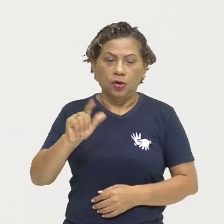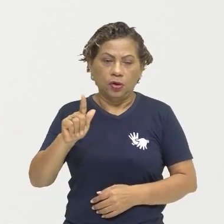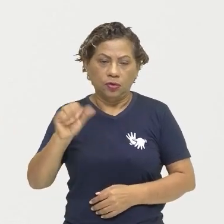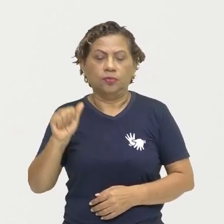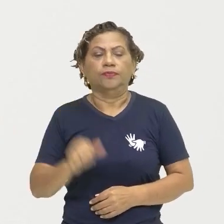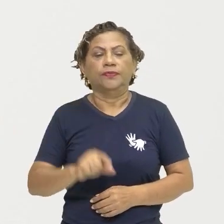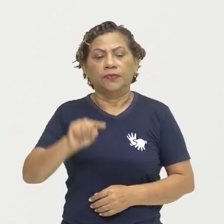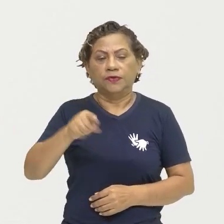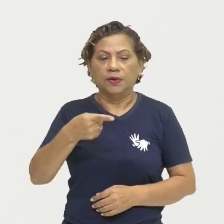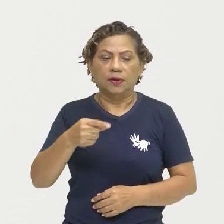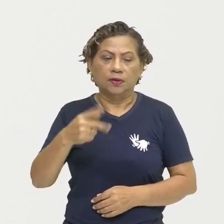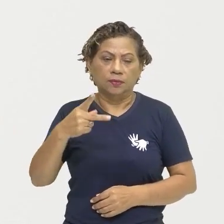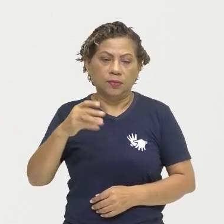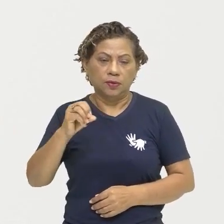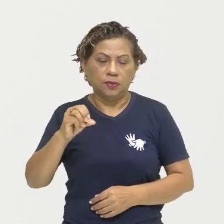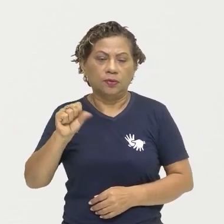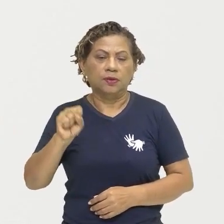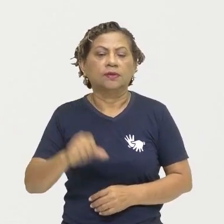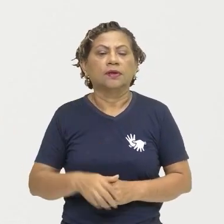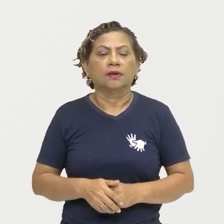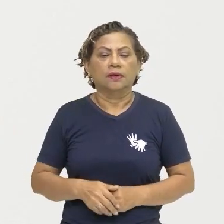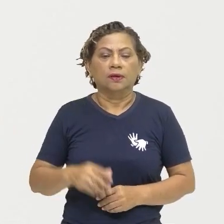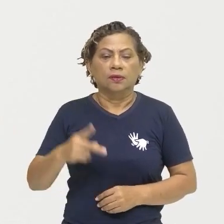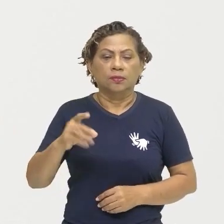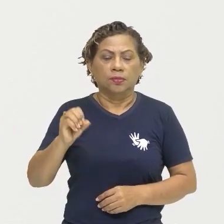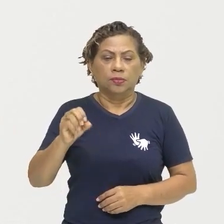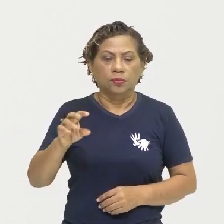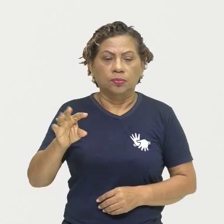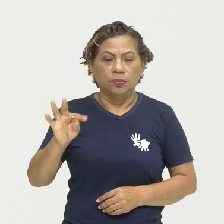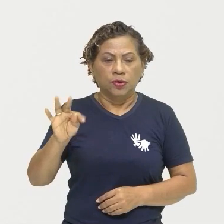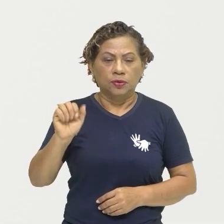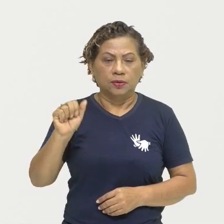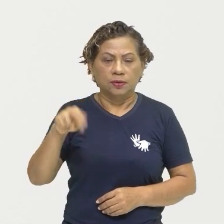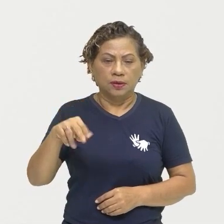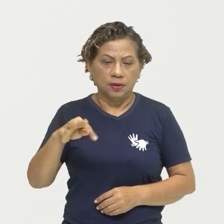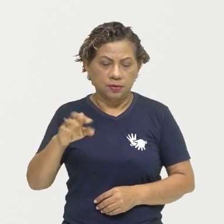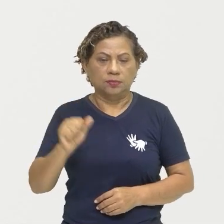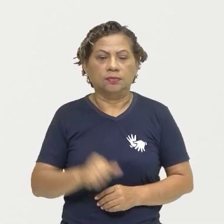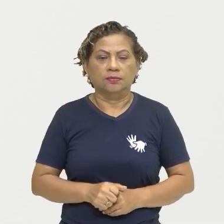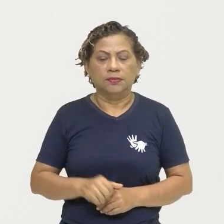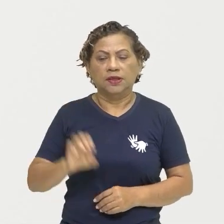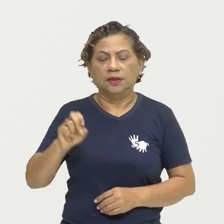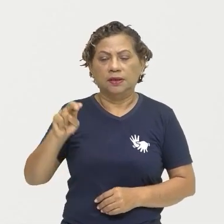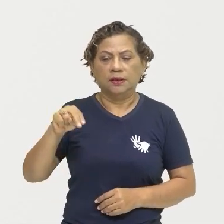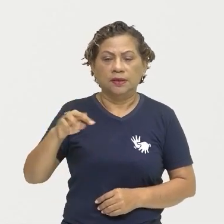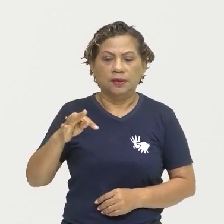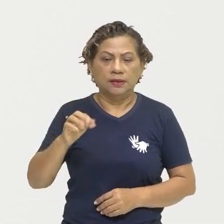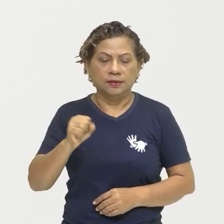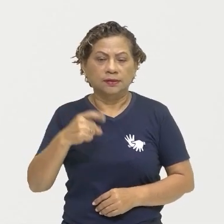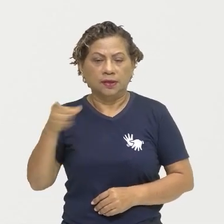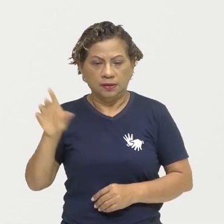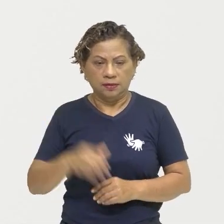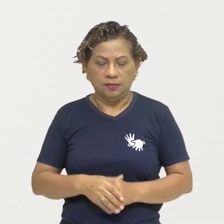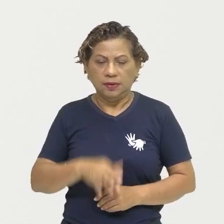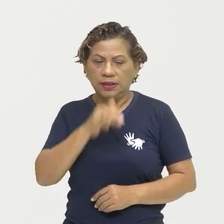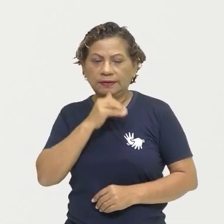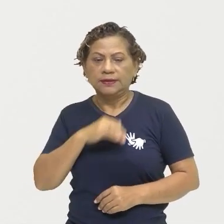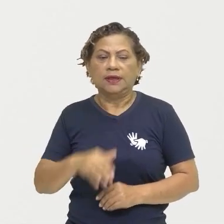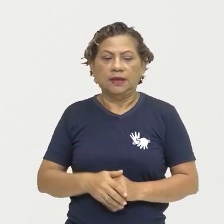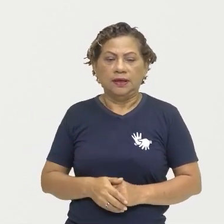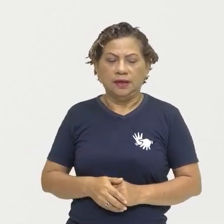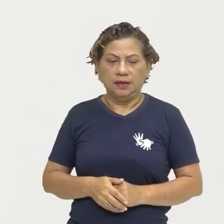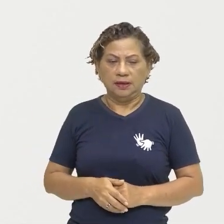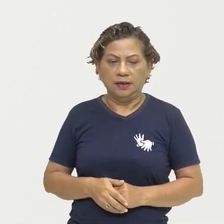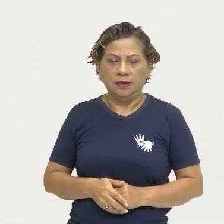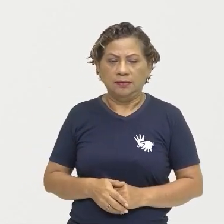explicativo também, portanto, então e outras. Saiu cedo, logo chegou atrasado.